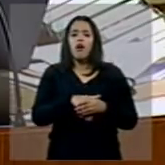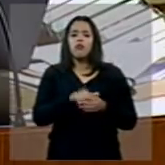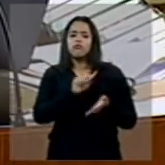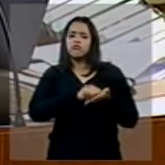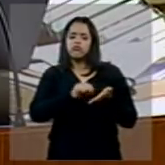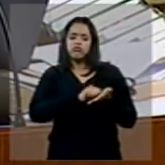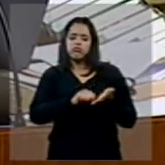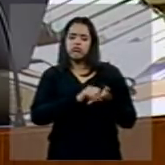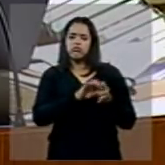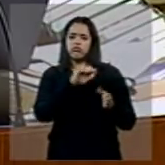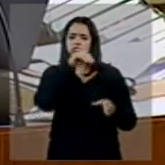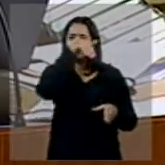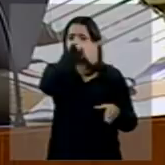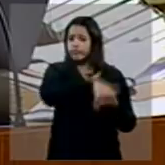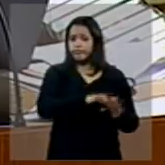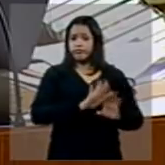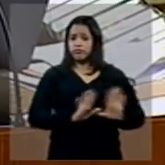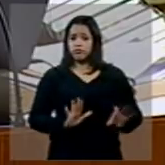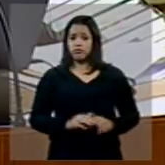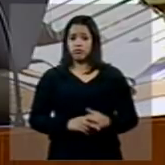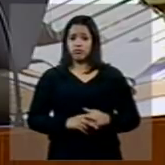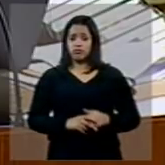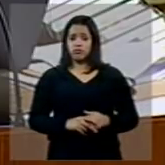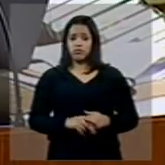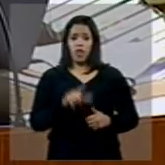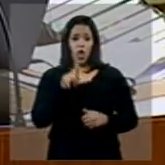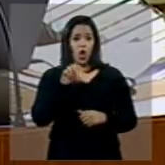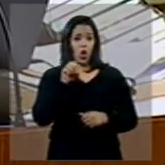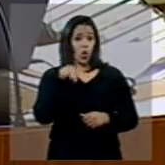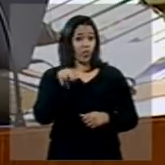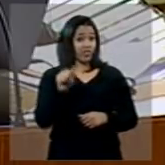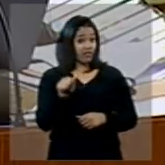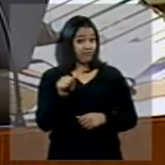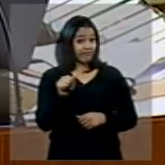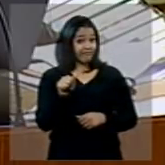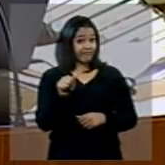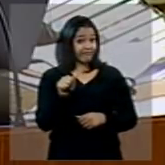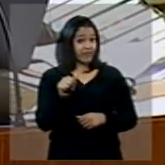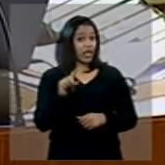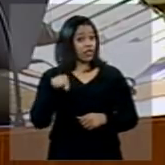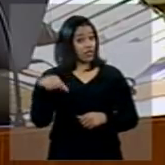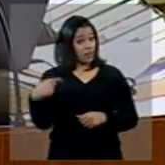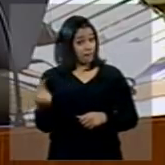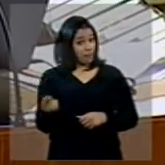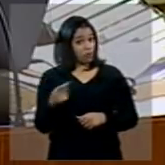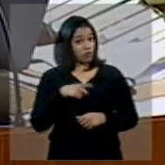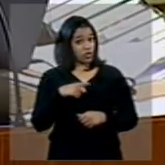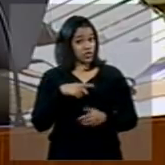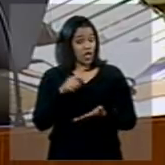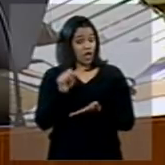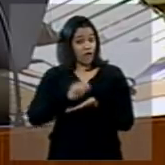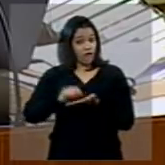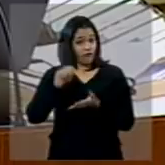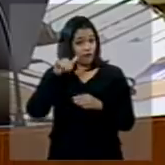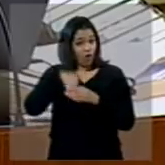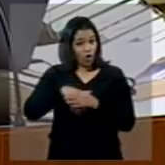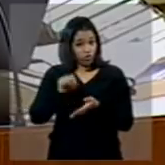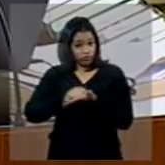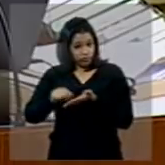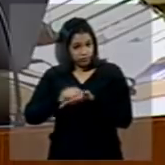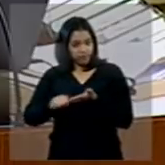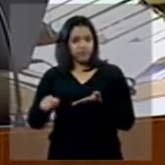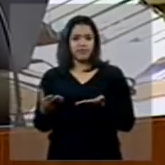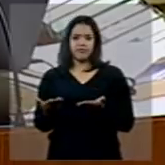seus votos em urnas de lona, depois de terem os seus nomes registrados em cadernos de votação